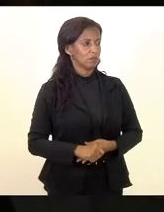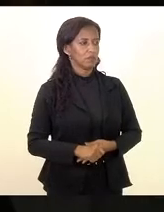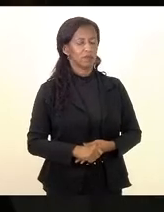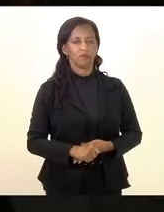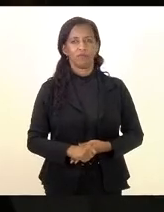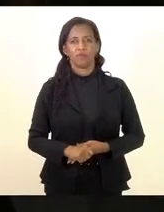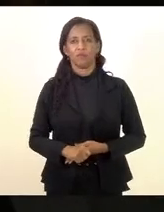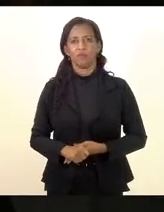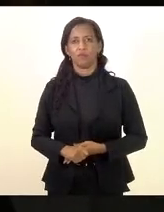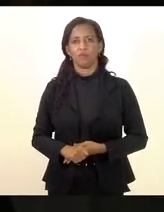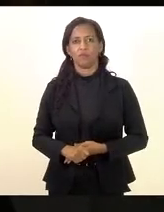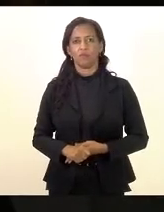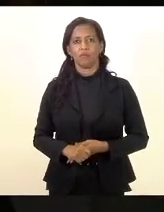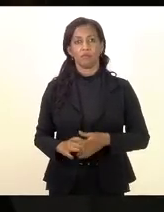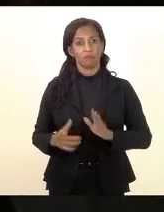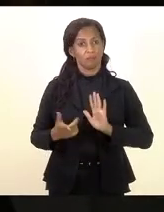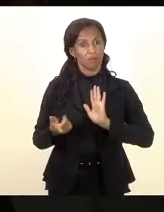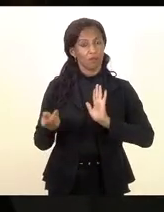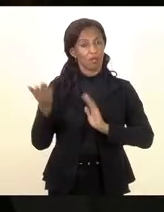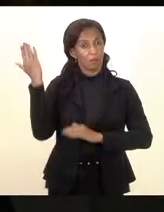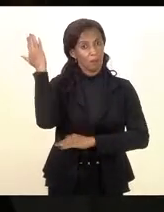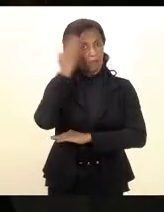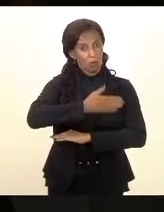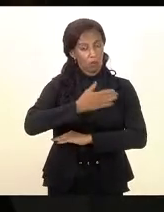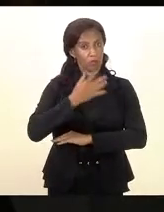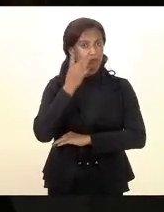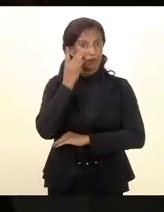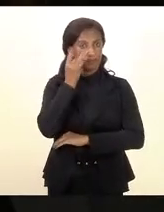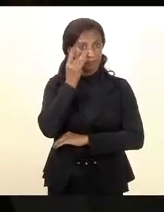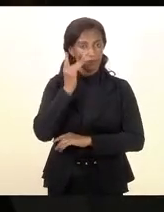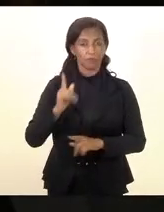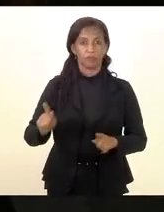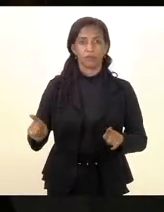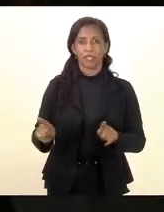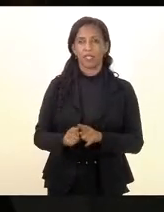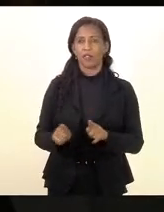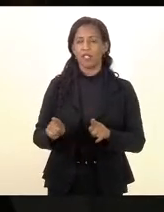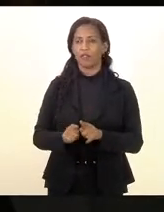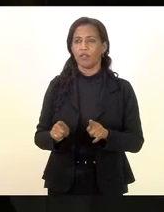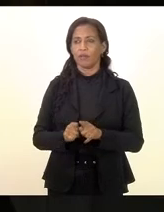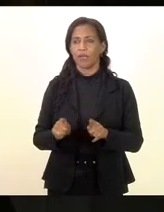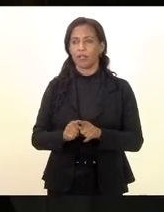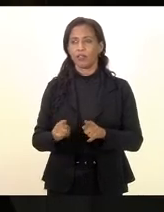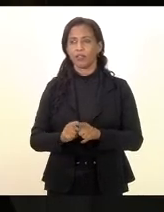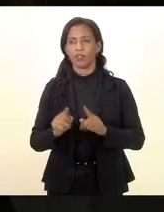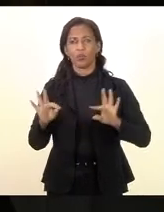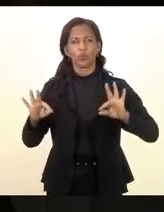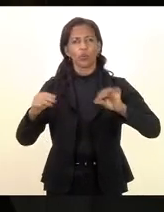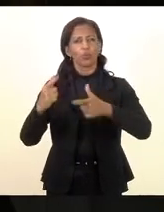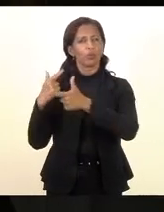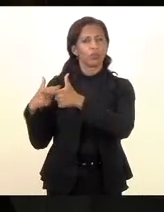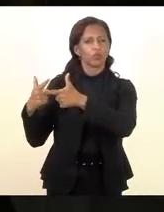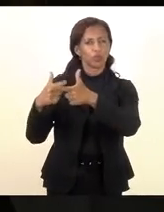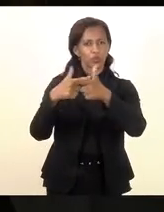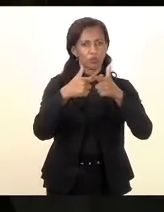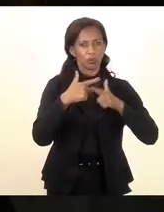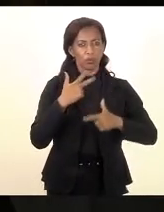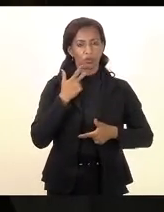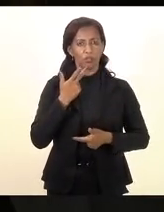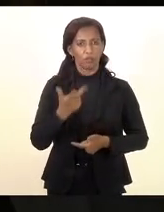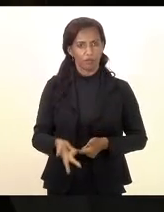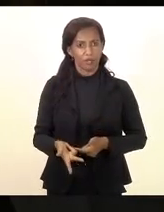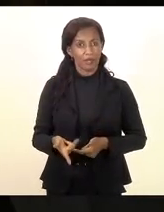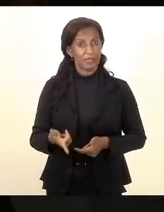é uma constatação então além de tudo isso que eu falei de todas essas crises existe uma